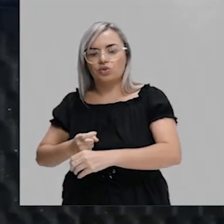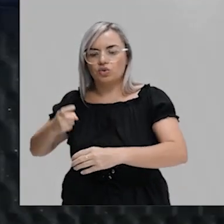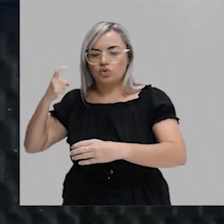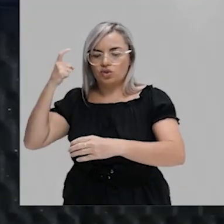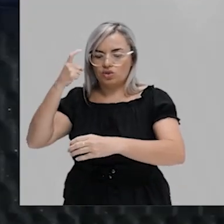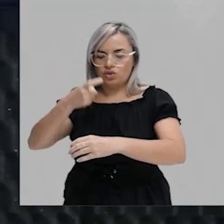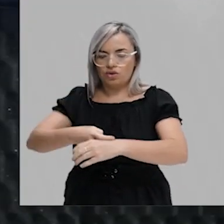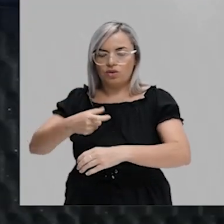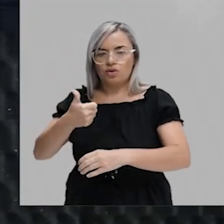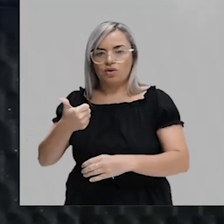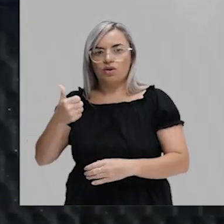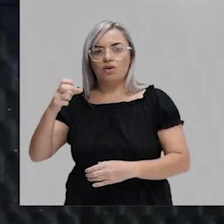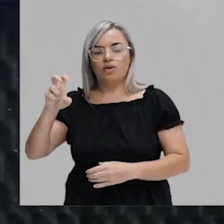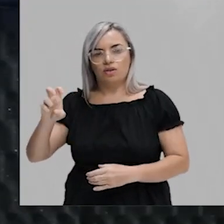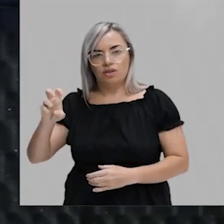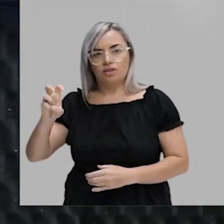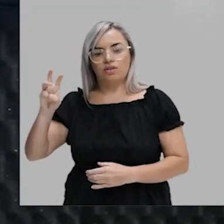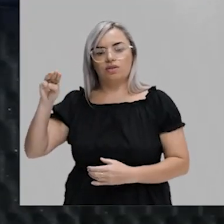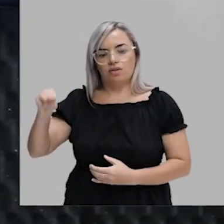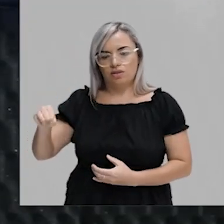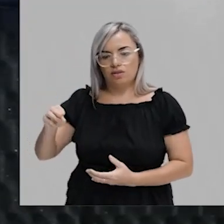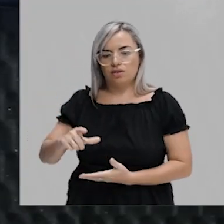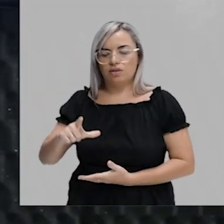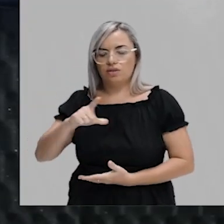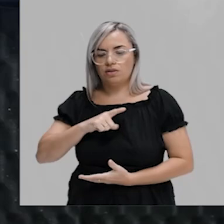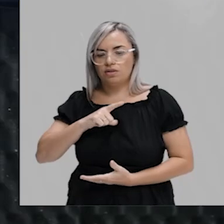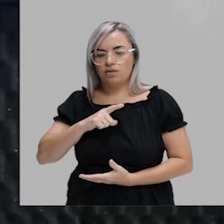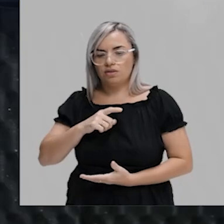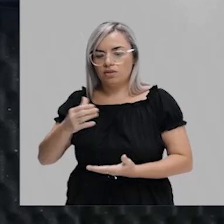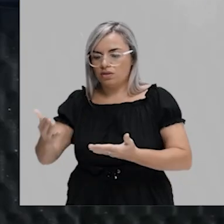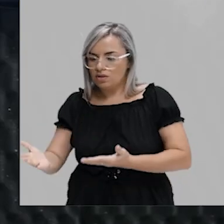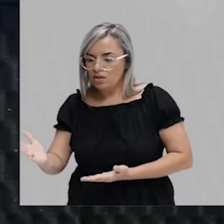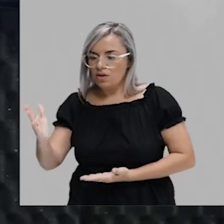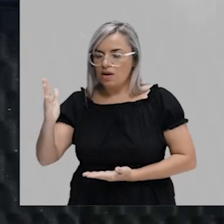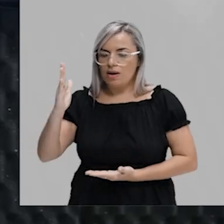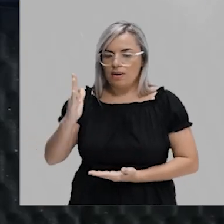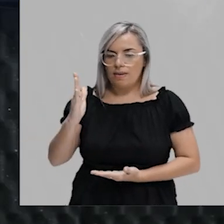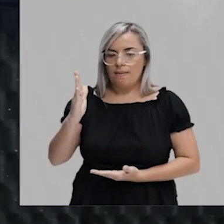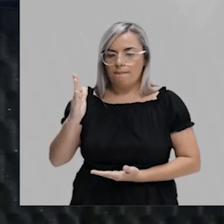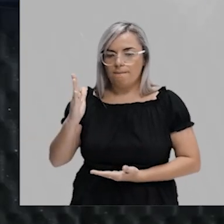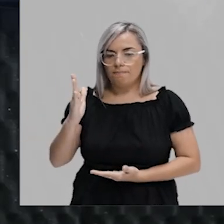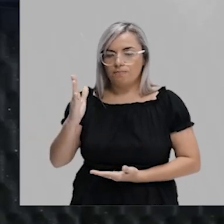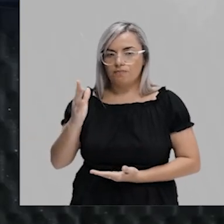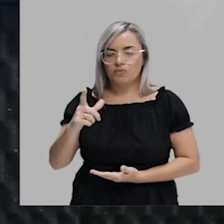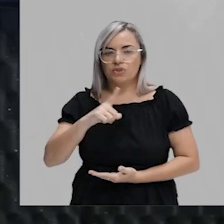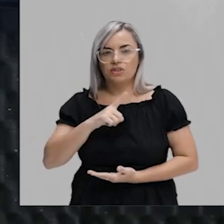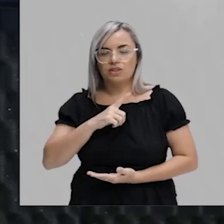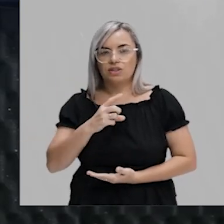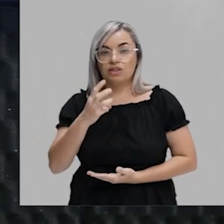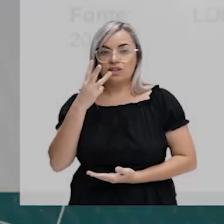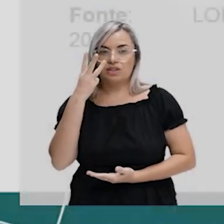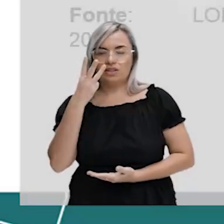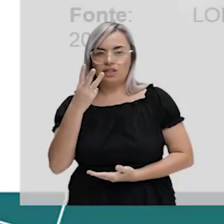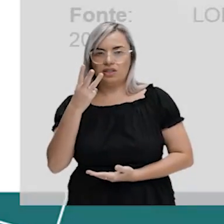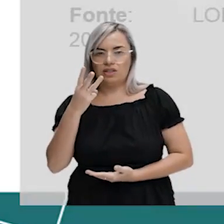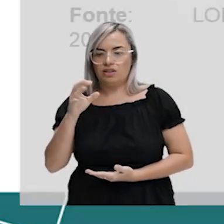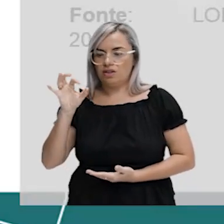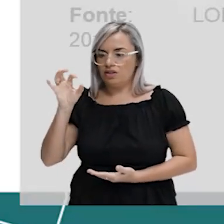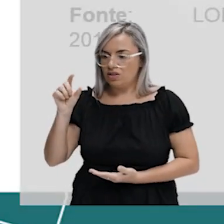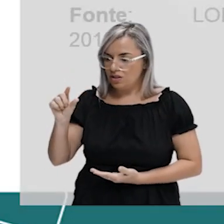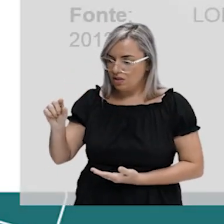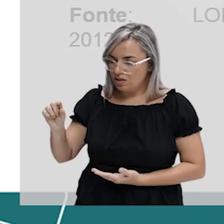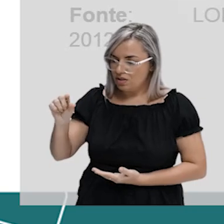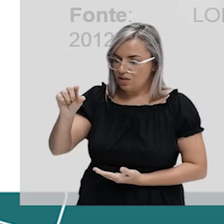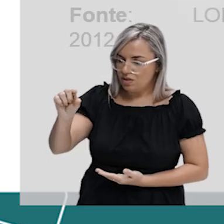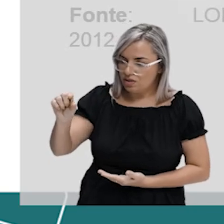15 minutos, tá? E aí eu vou ter essa placa de gel. Veja, essa placa de gel tem 3 furinhos. É nesses furinhos aqui onde eu